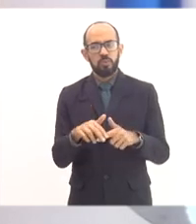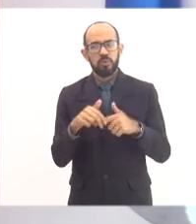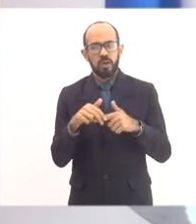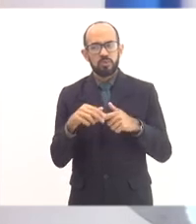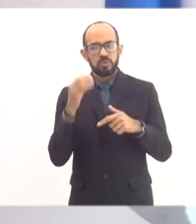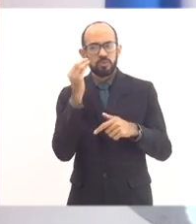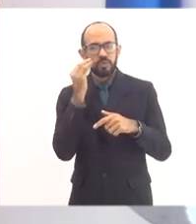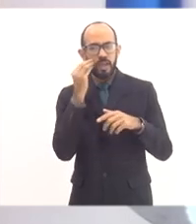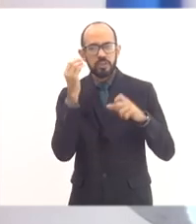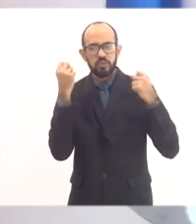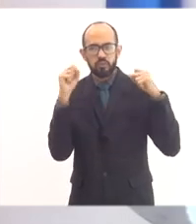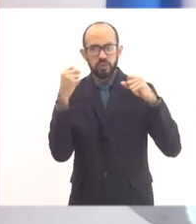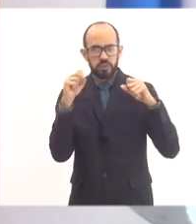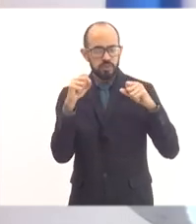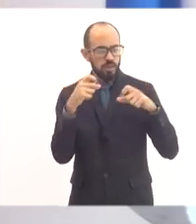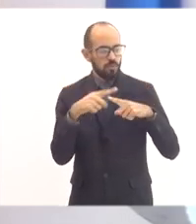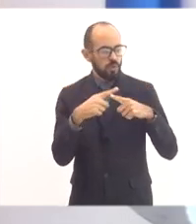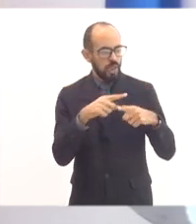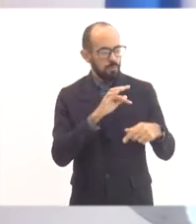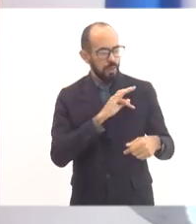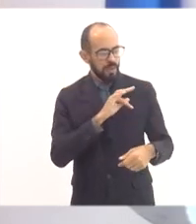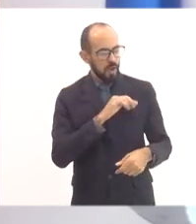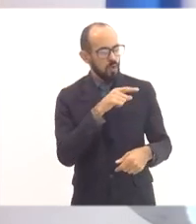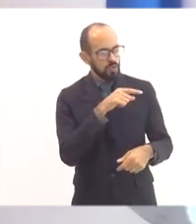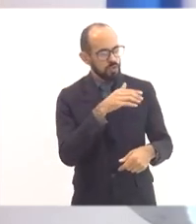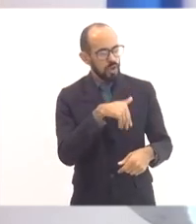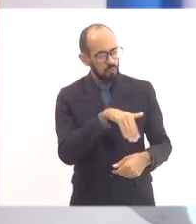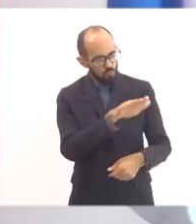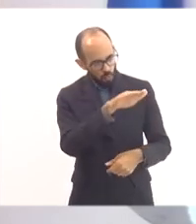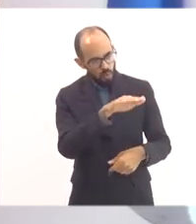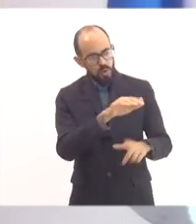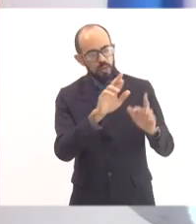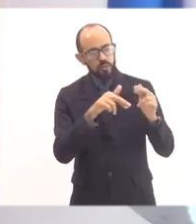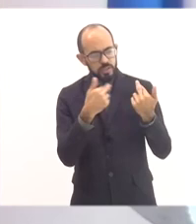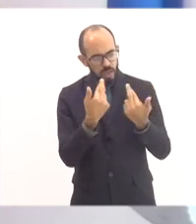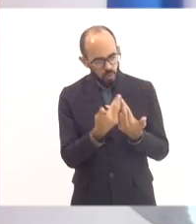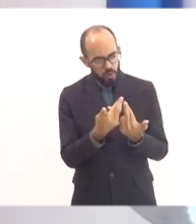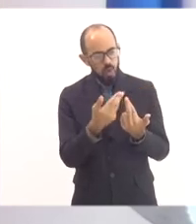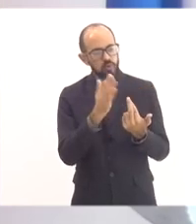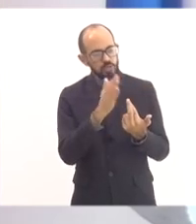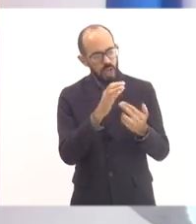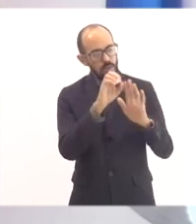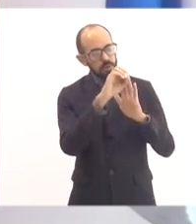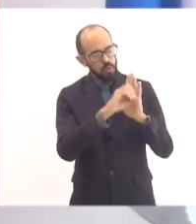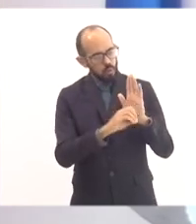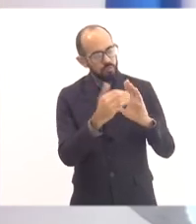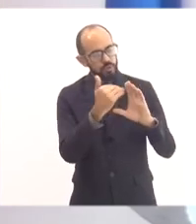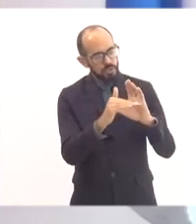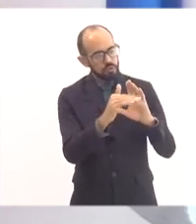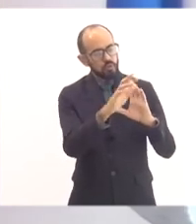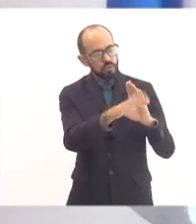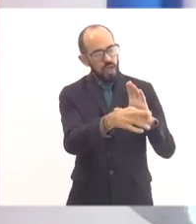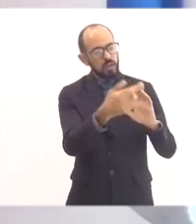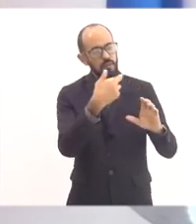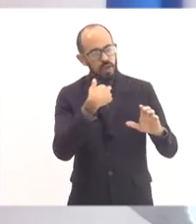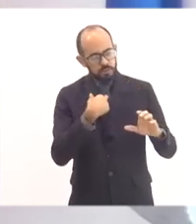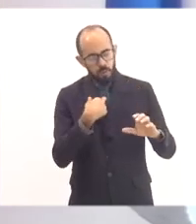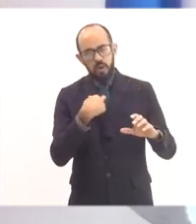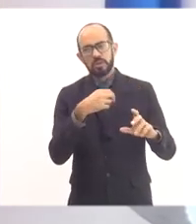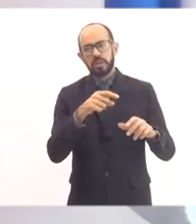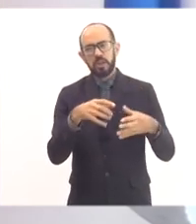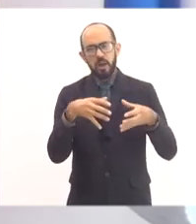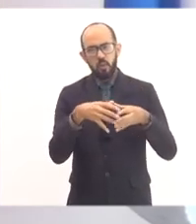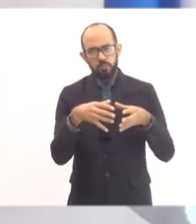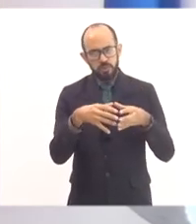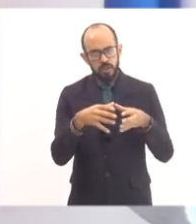deputada Marta Rocha já foi através do seu mandato no MP, já fez a reunião, já voltou, já mandou ofício, já teve resposta. Através da comissão, a